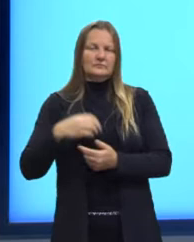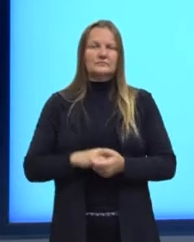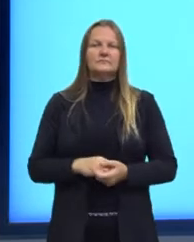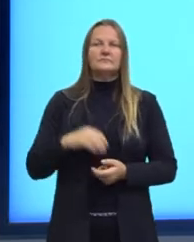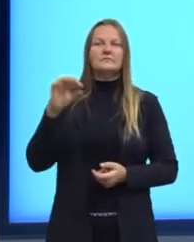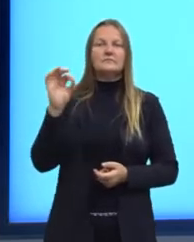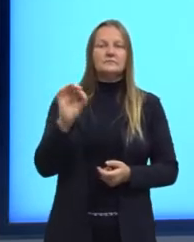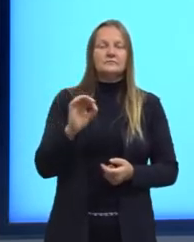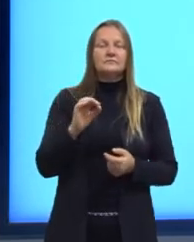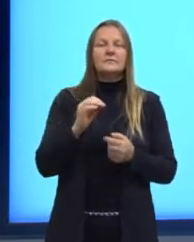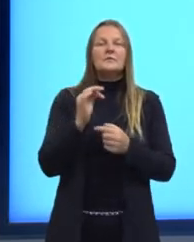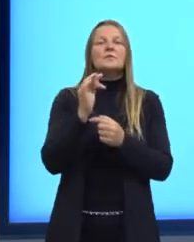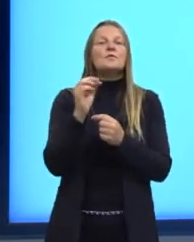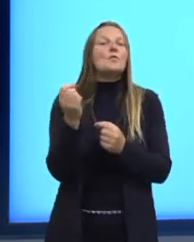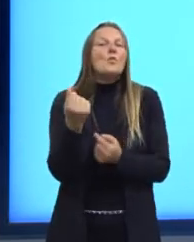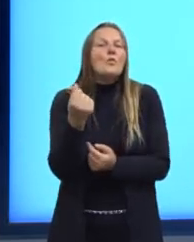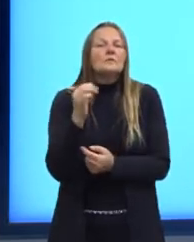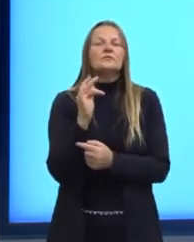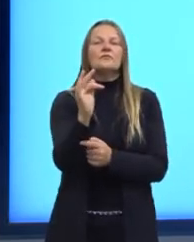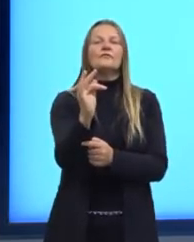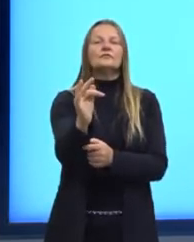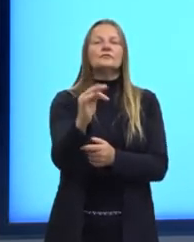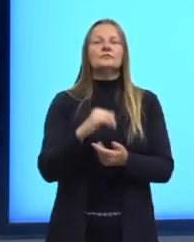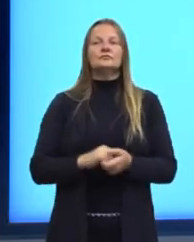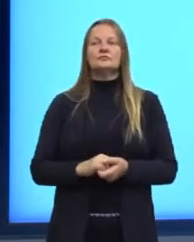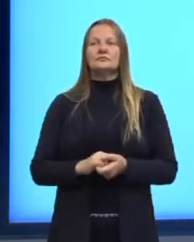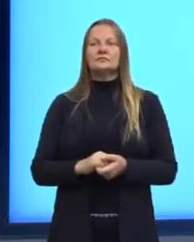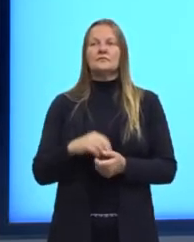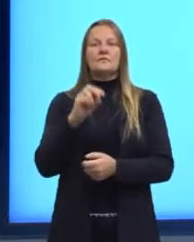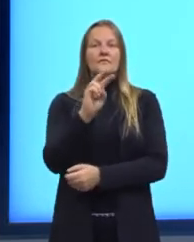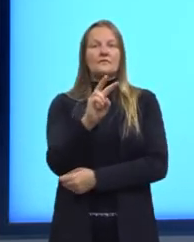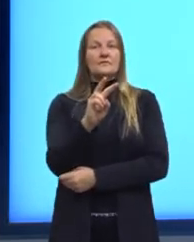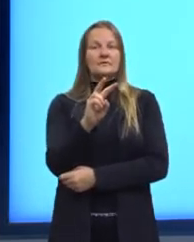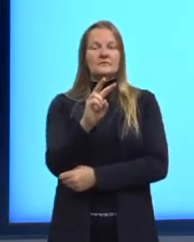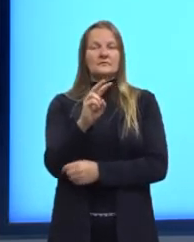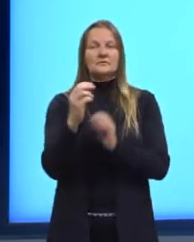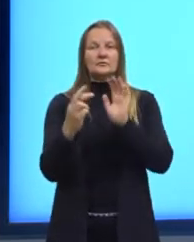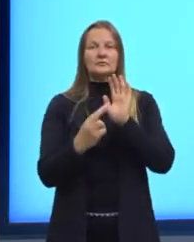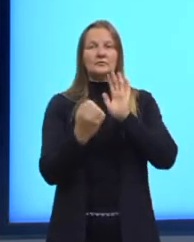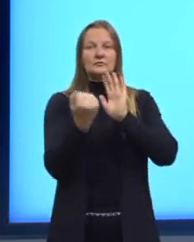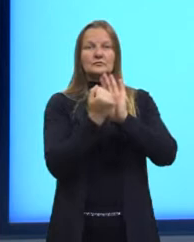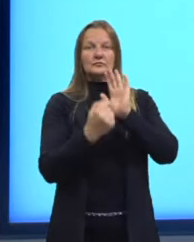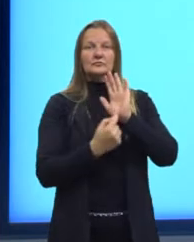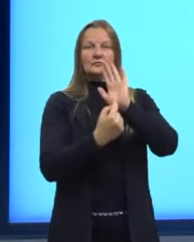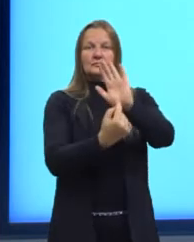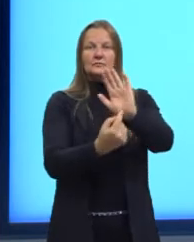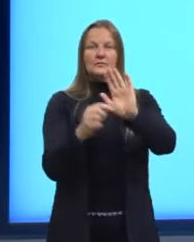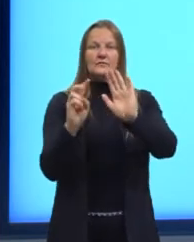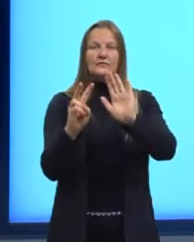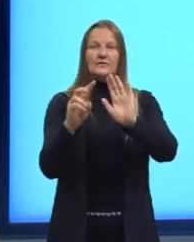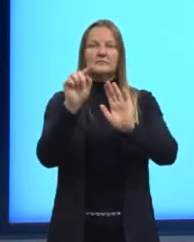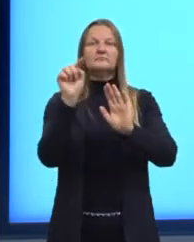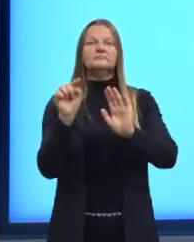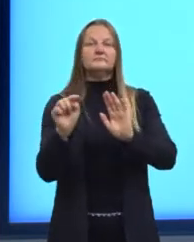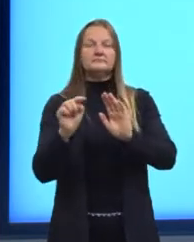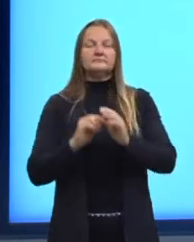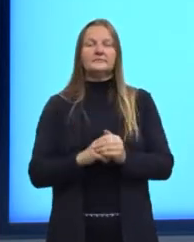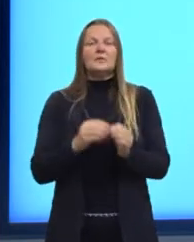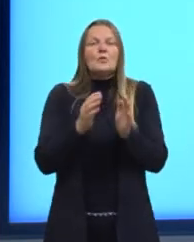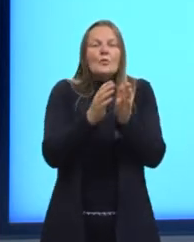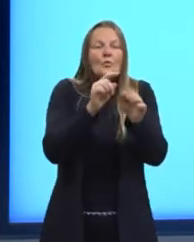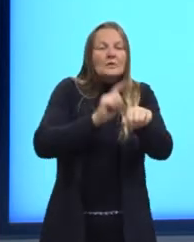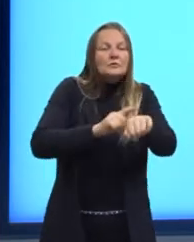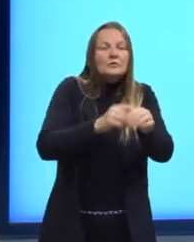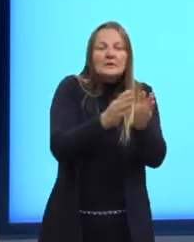o valor futuro nós vamos deixar então como ver tá mas nós buscamos descobrir Então o período de tempo né